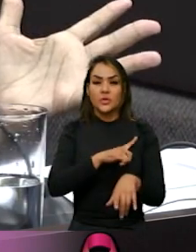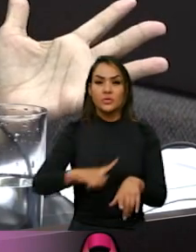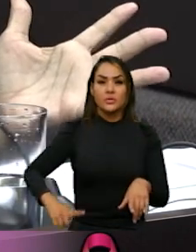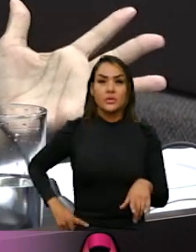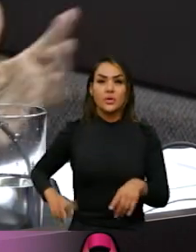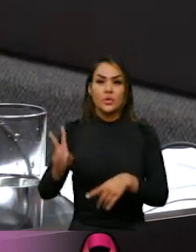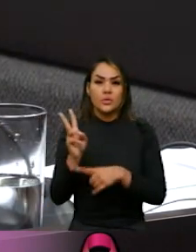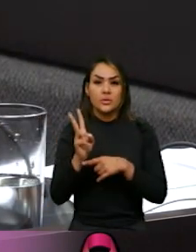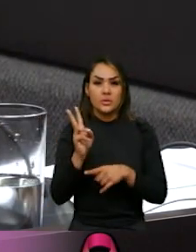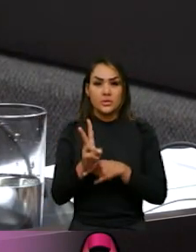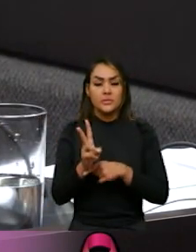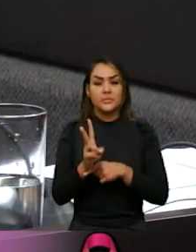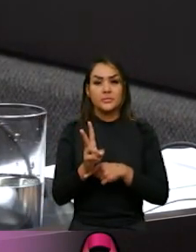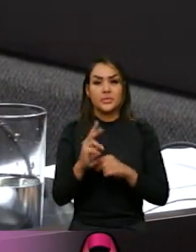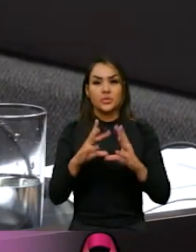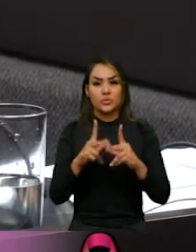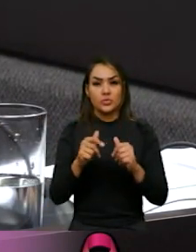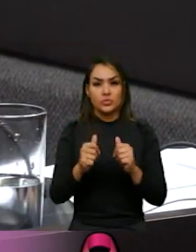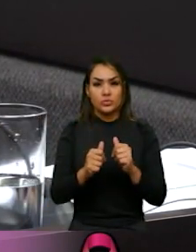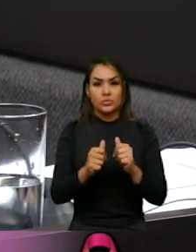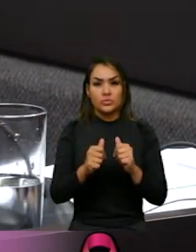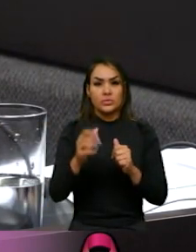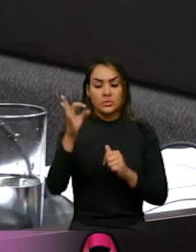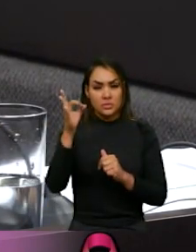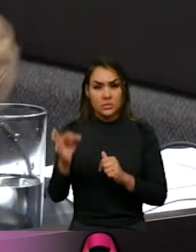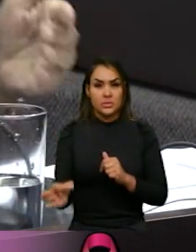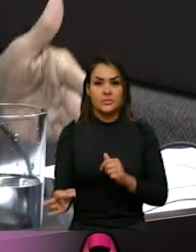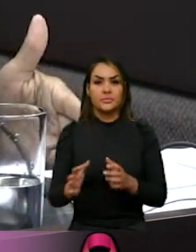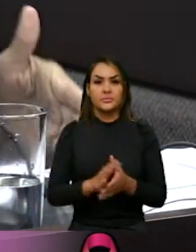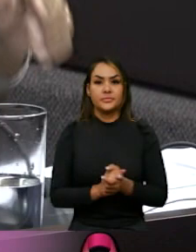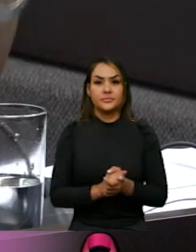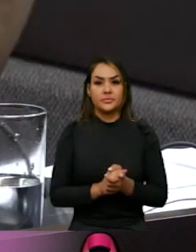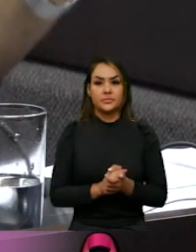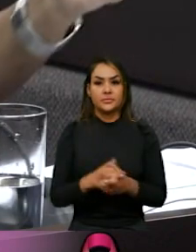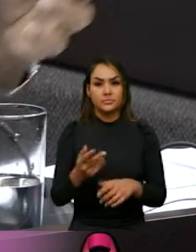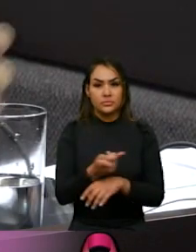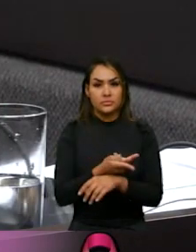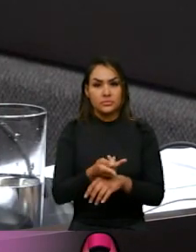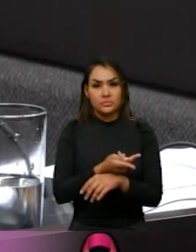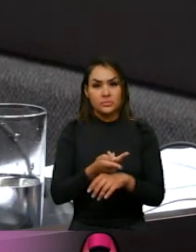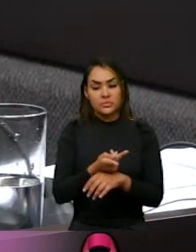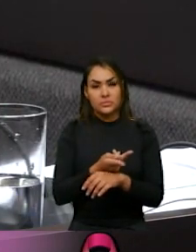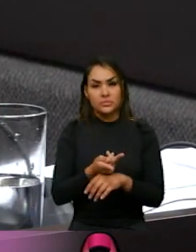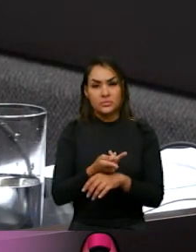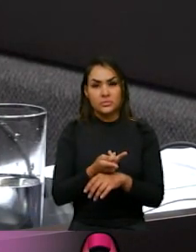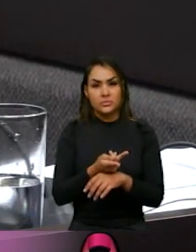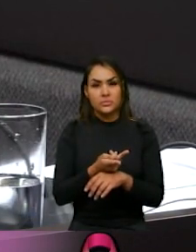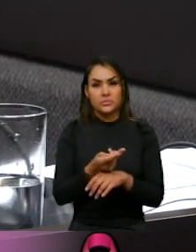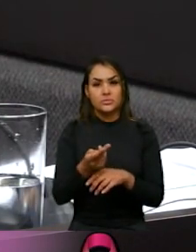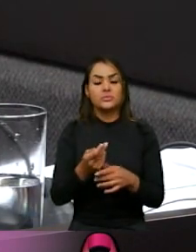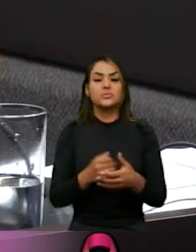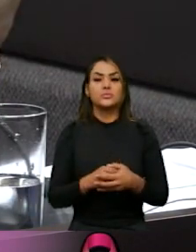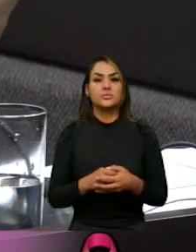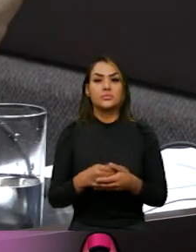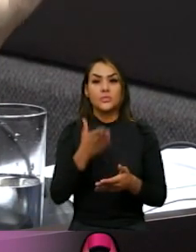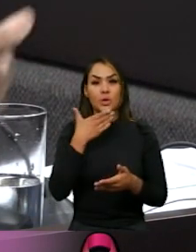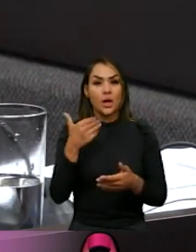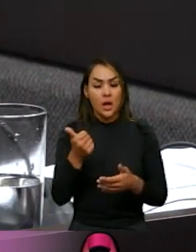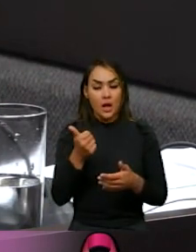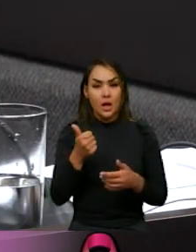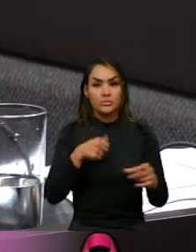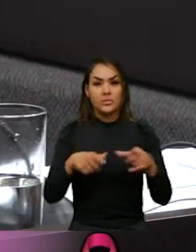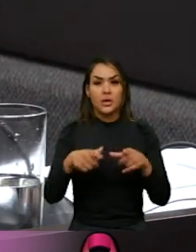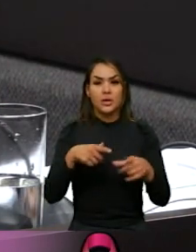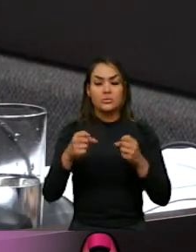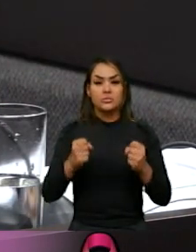ocorram dentro daquilo que é razoável, buscando otimizar as atividades do poder público para o desenvolvimento. E